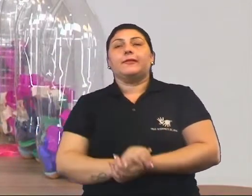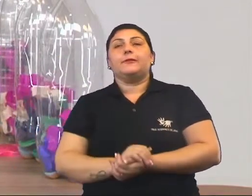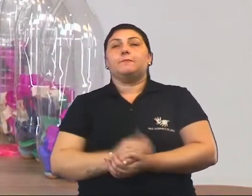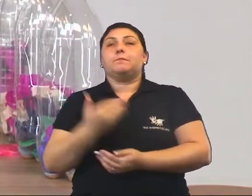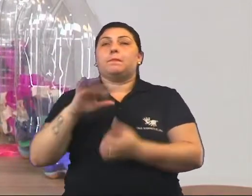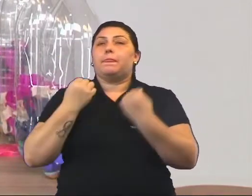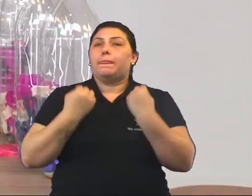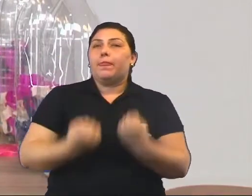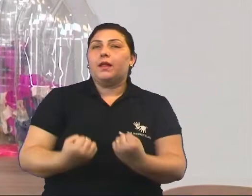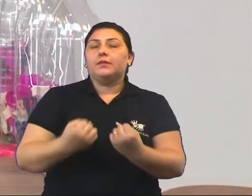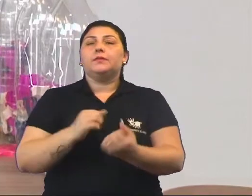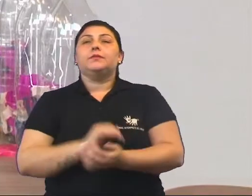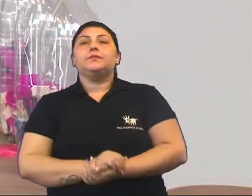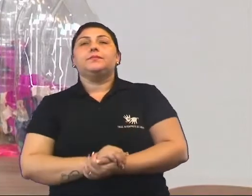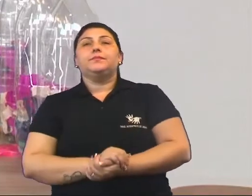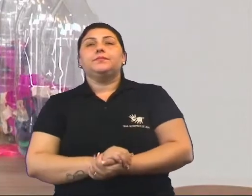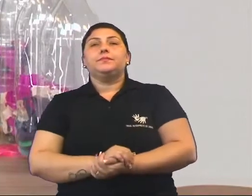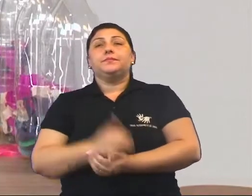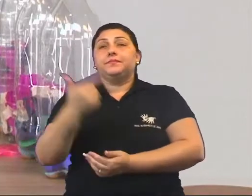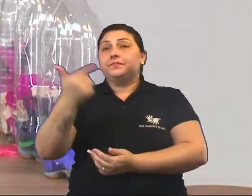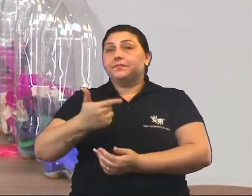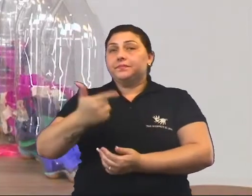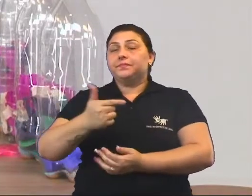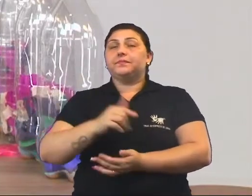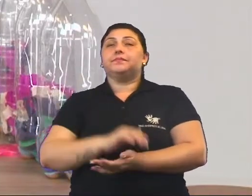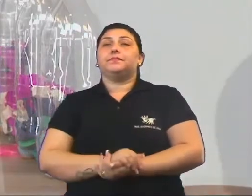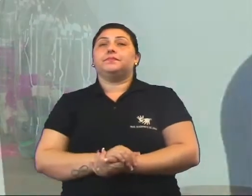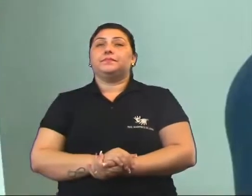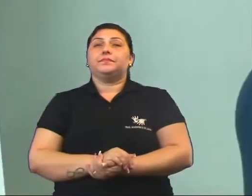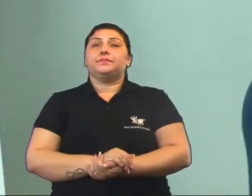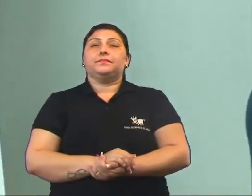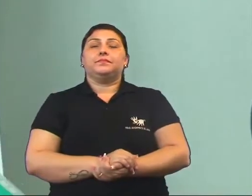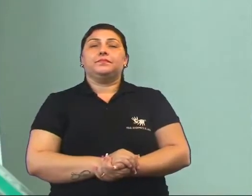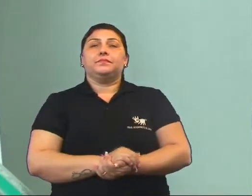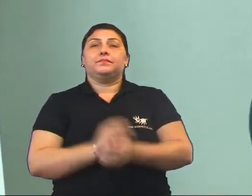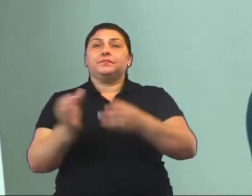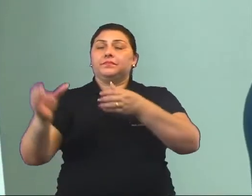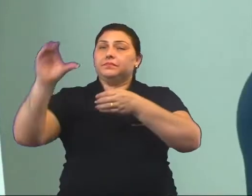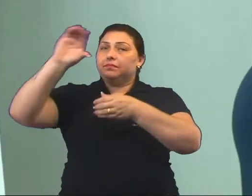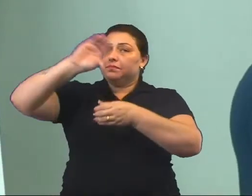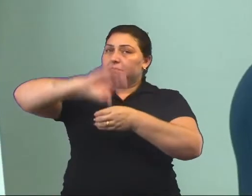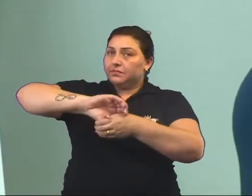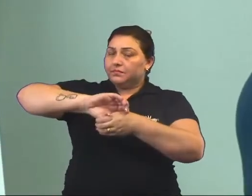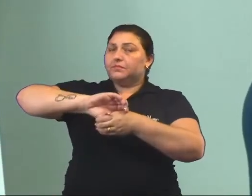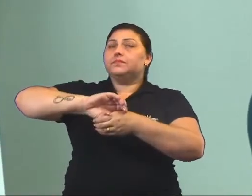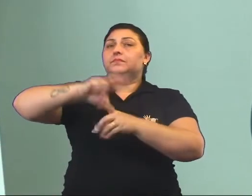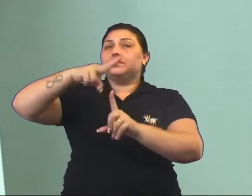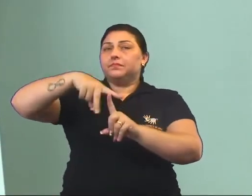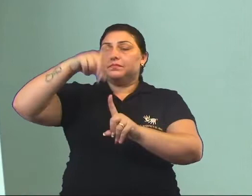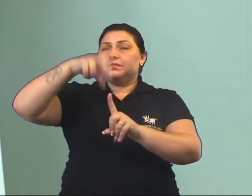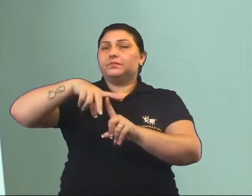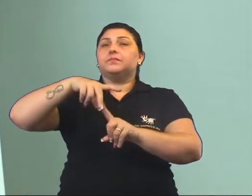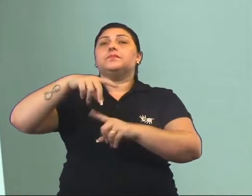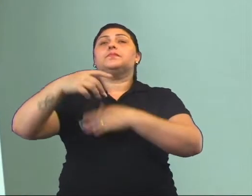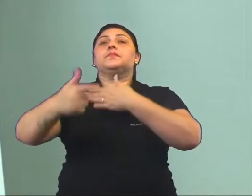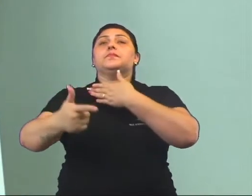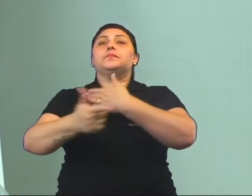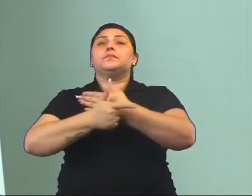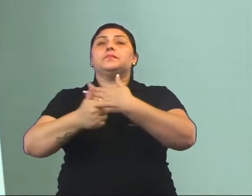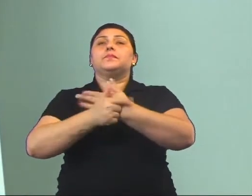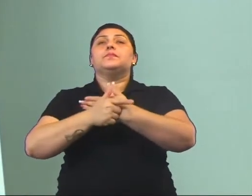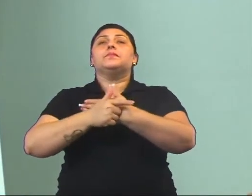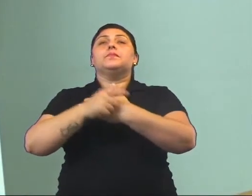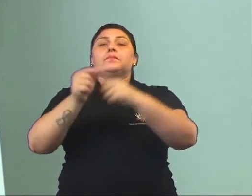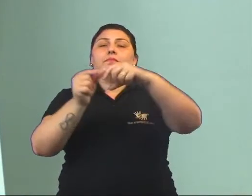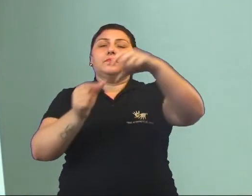um pouco mais pesada. Vamos para o passo 2. Encha cada uma das garrafas com tiras de papel crepom